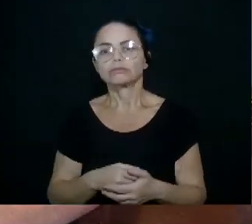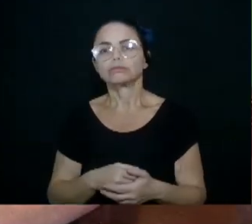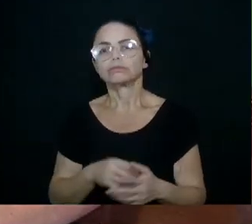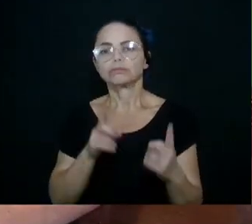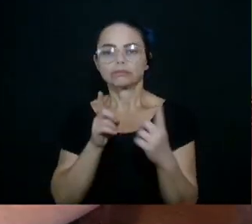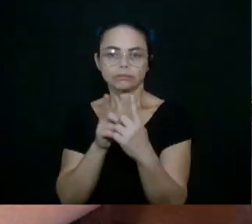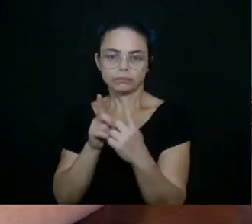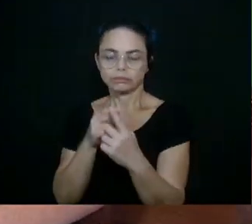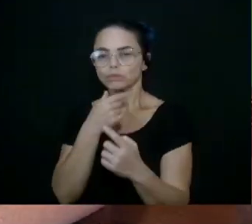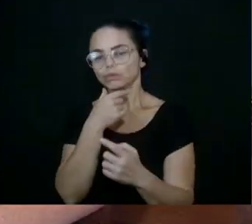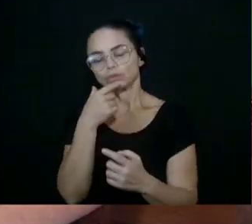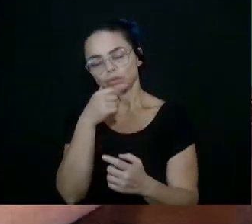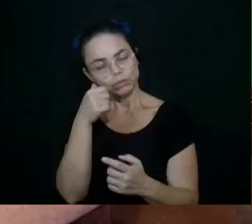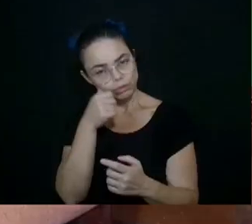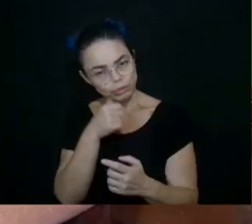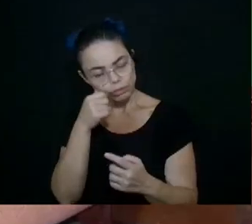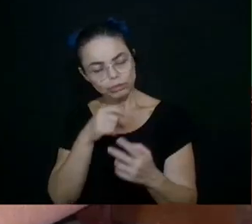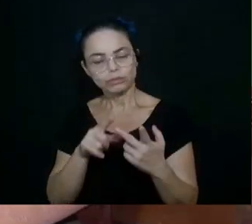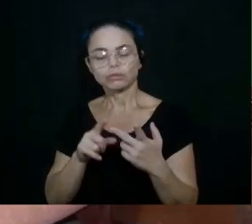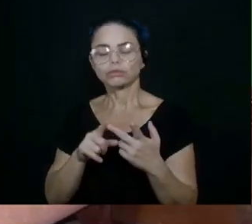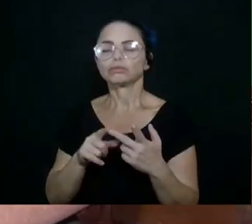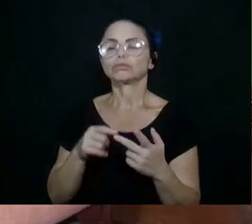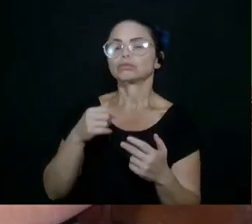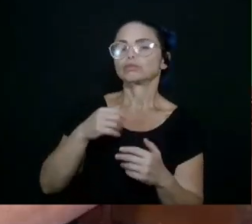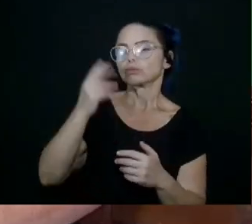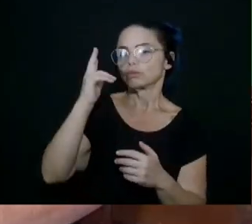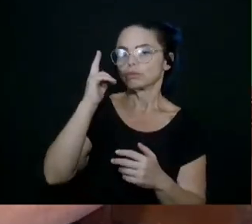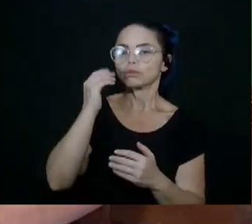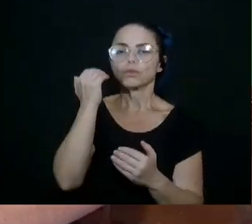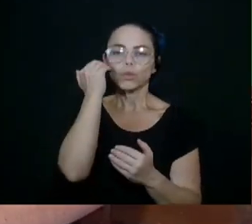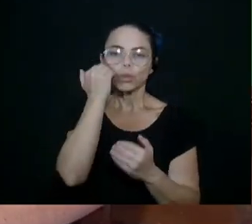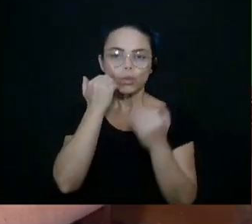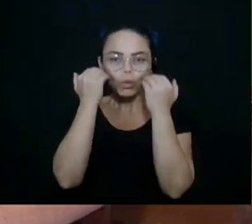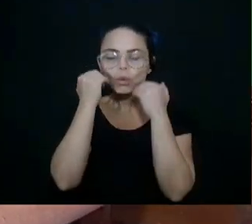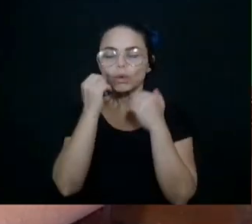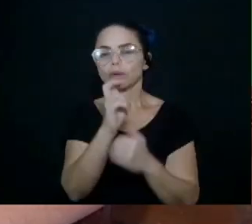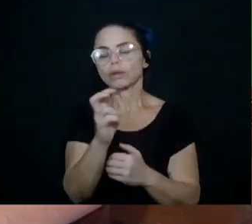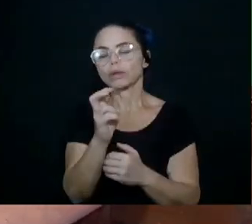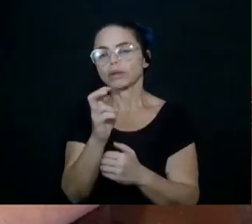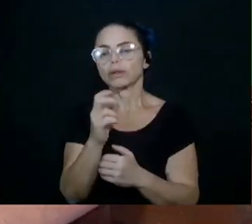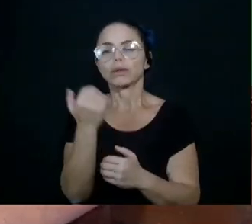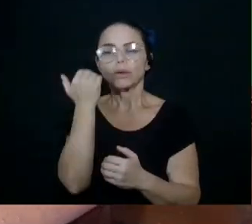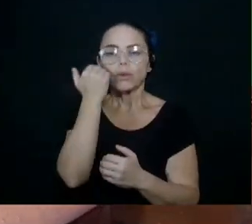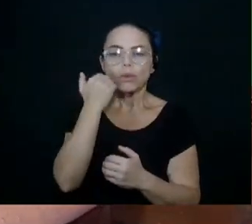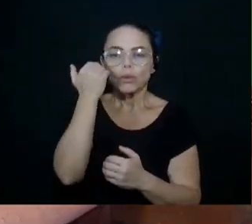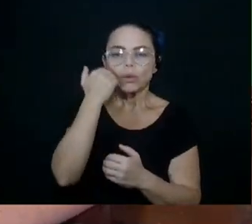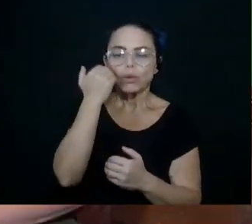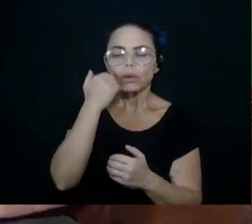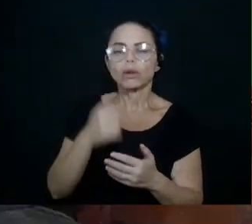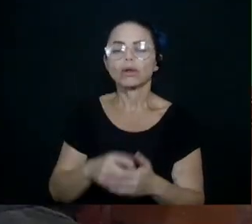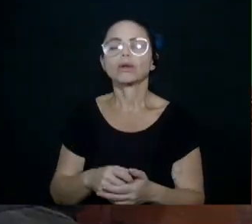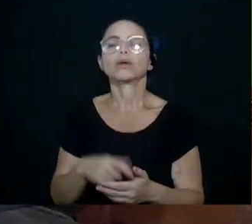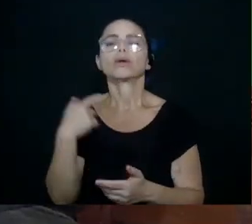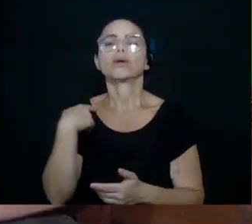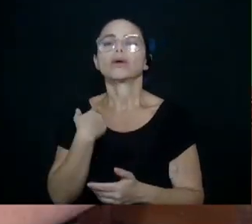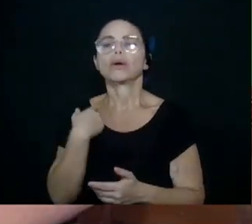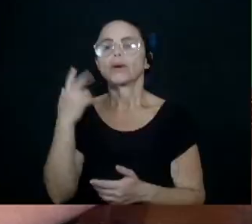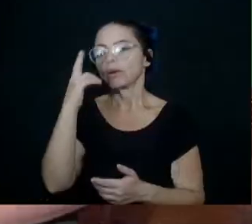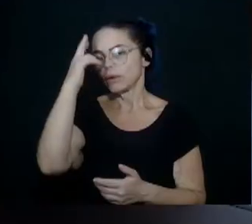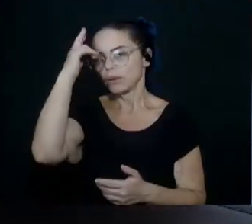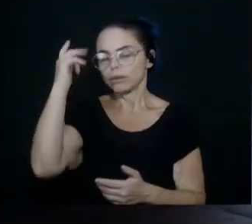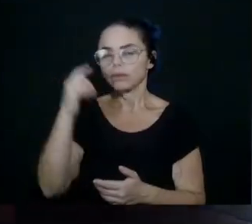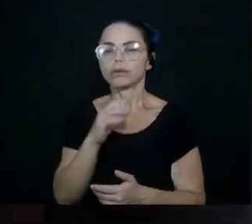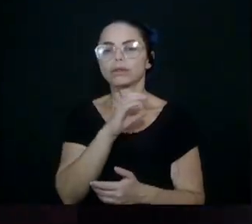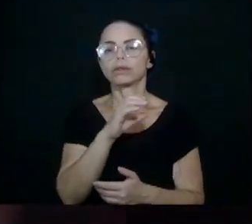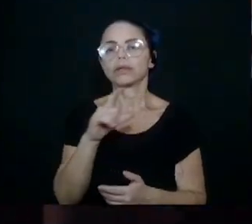os barbeiros. Então, no caso, são 5 barbeiros, mais 2 atendentes. Mas são CLT ou não? É naquele esquema do